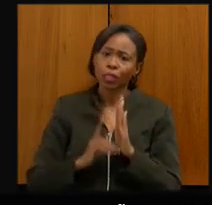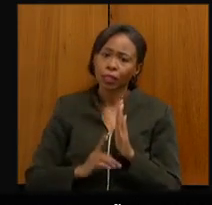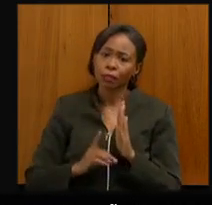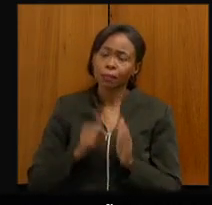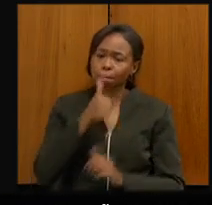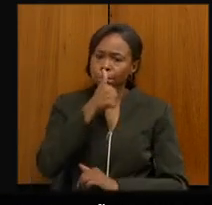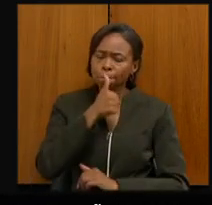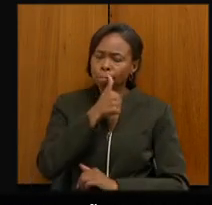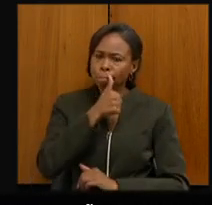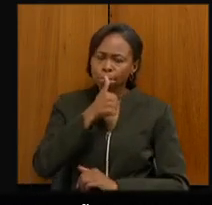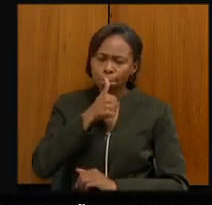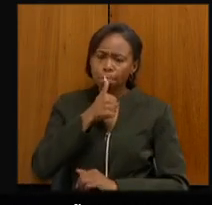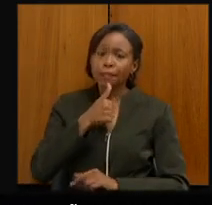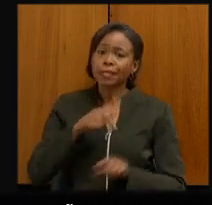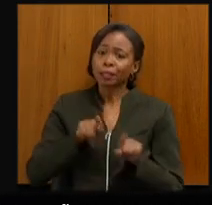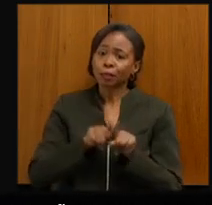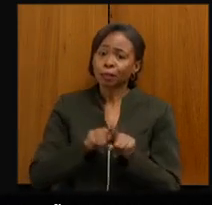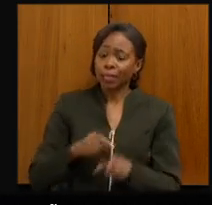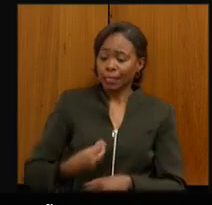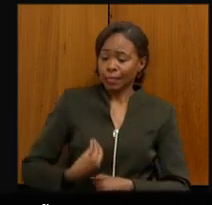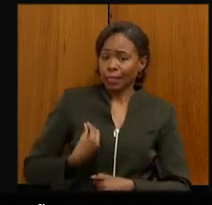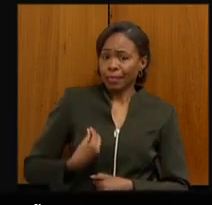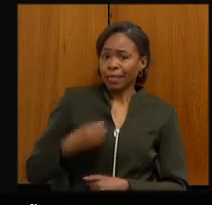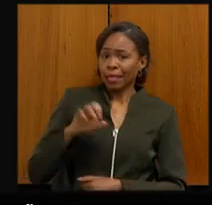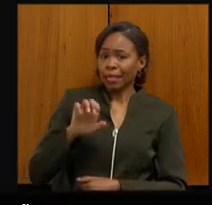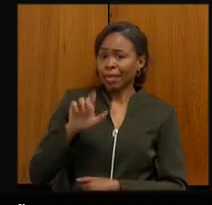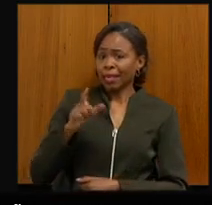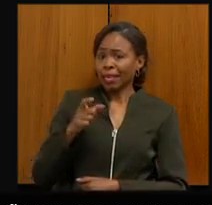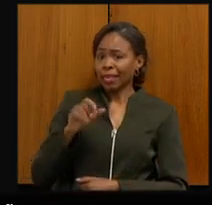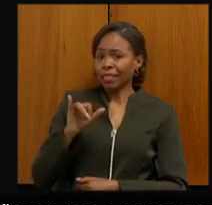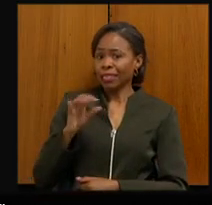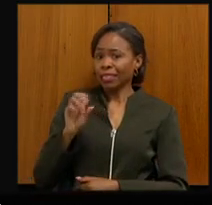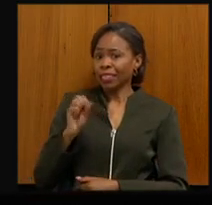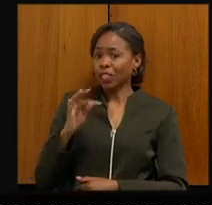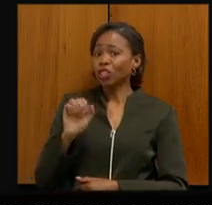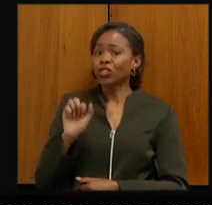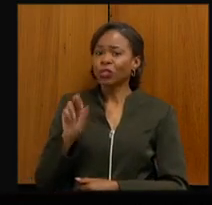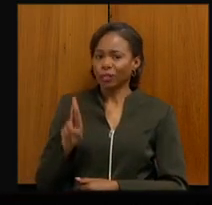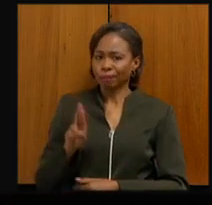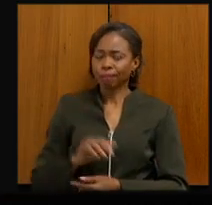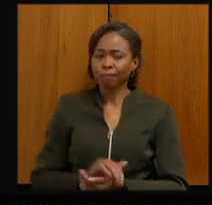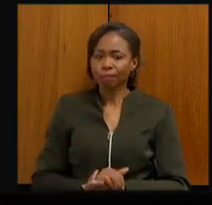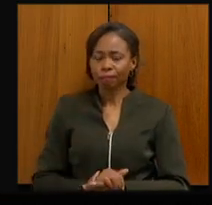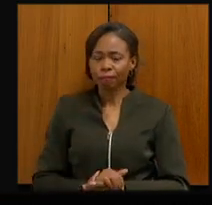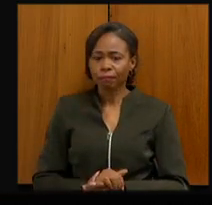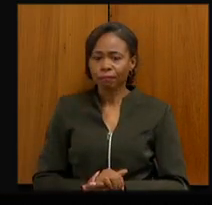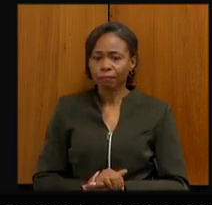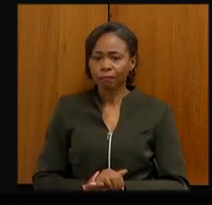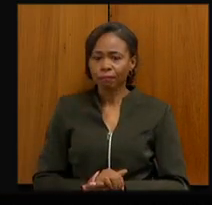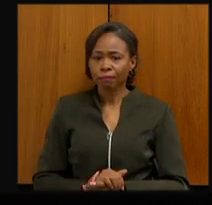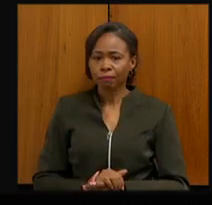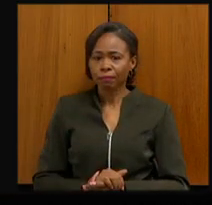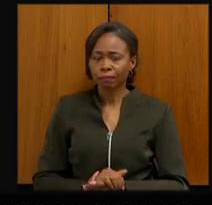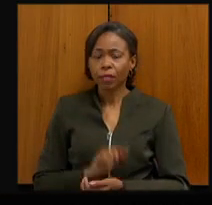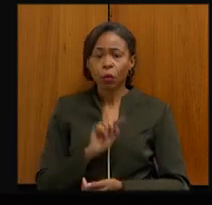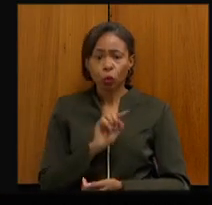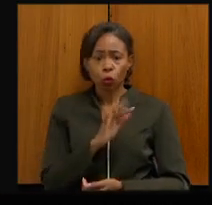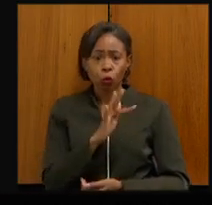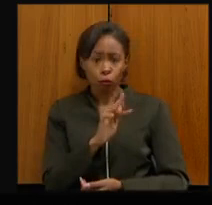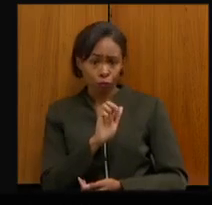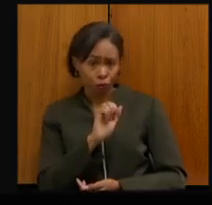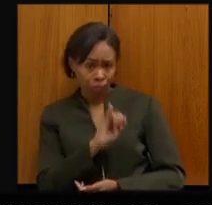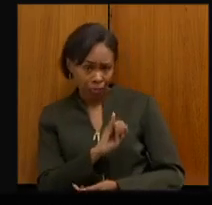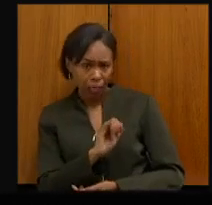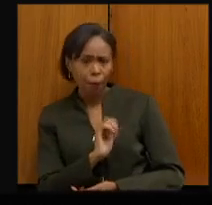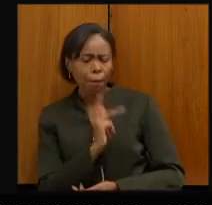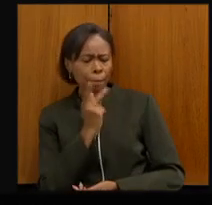Resistir e de existir e eu faço Vale das falas do Frei